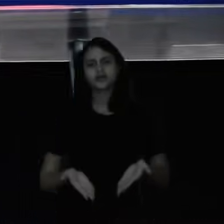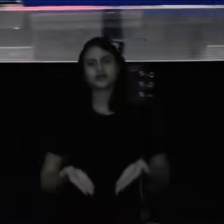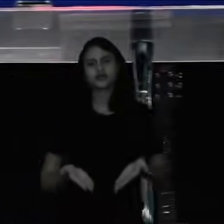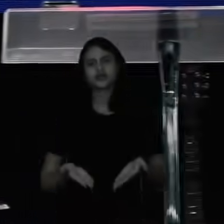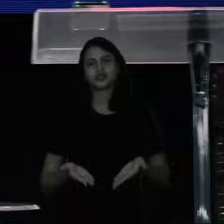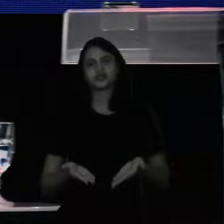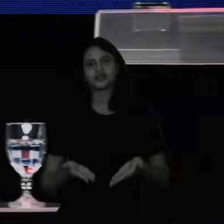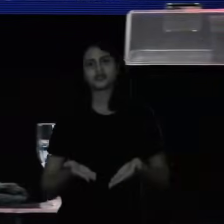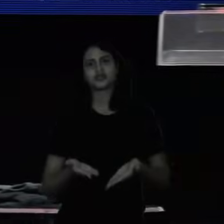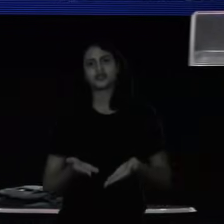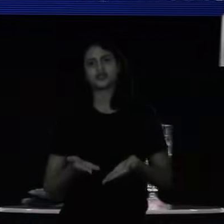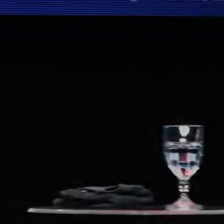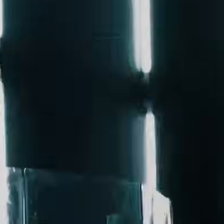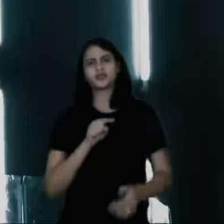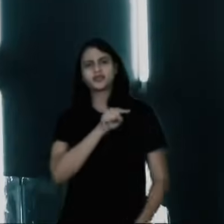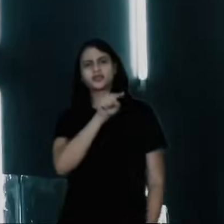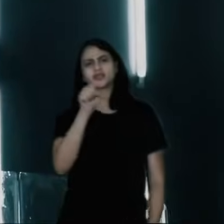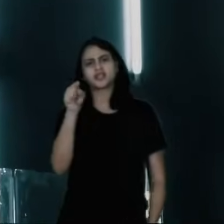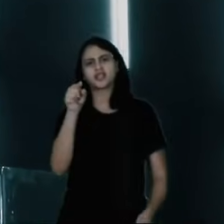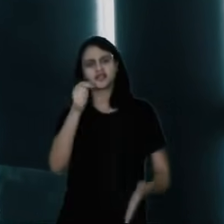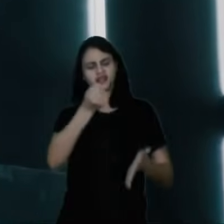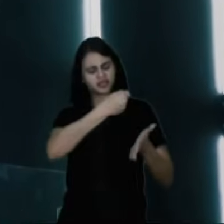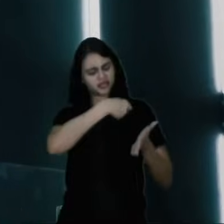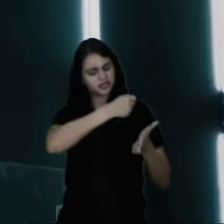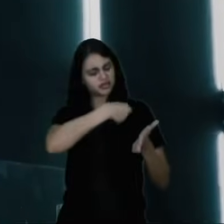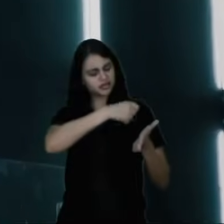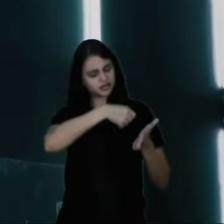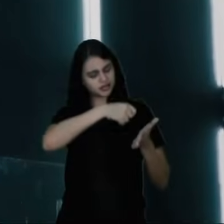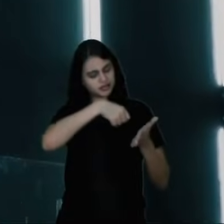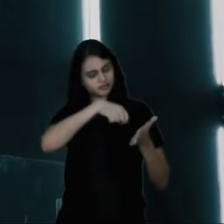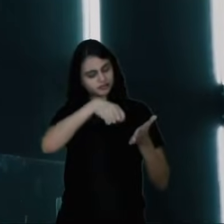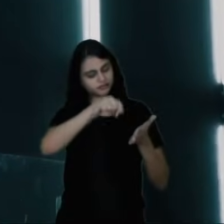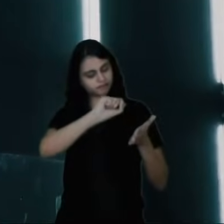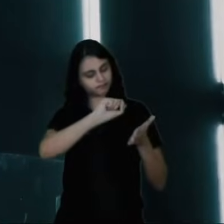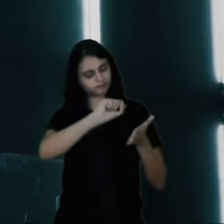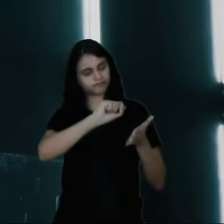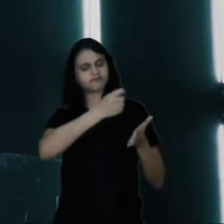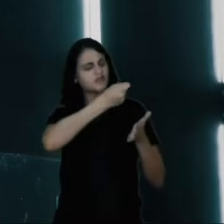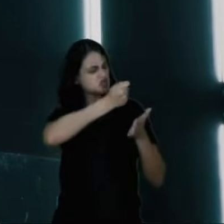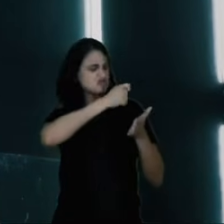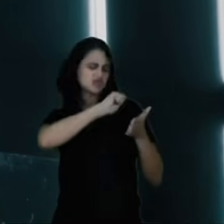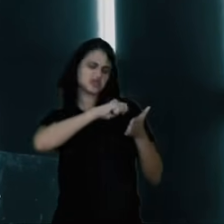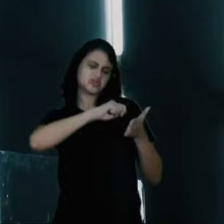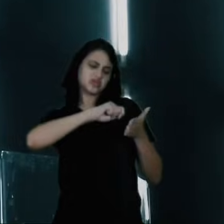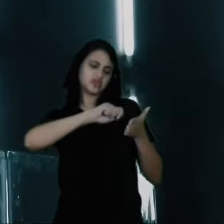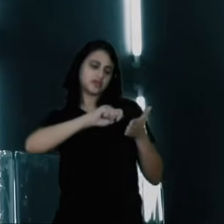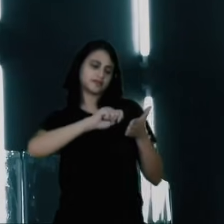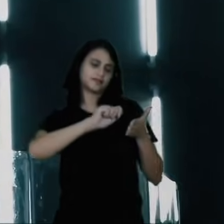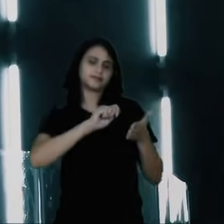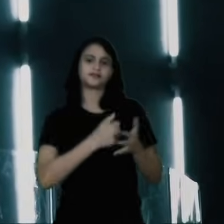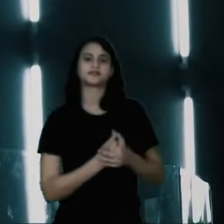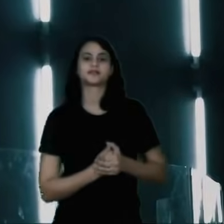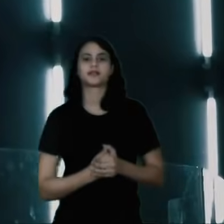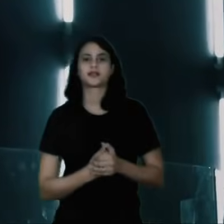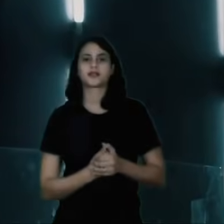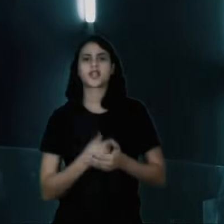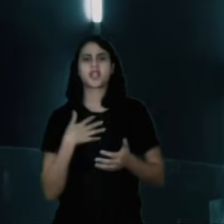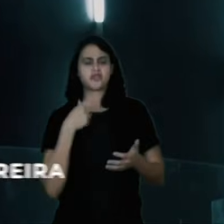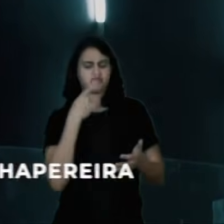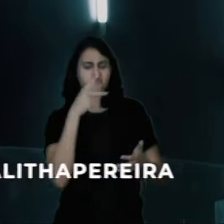quadro, ou aquele caderno que você tem, você anotou tudo, dizendo assim: quando eu encontrar, vou falar tudo